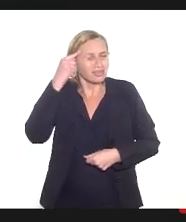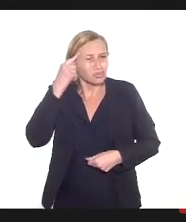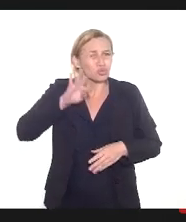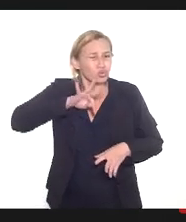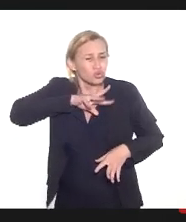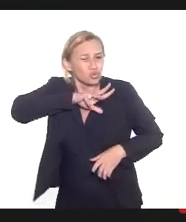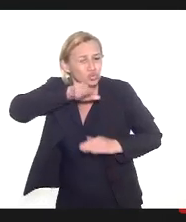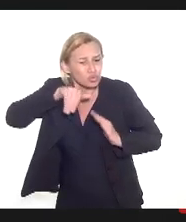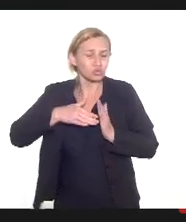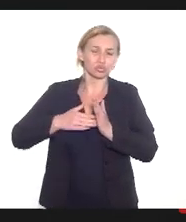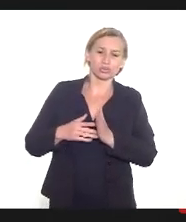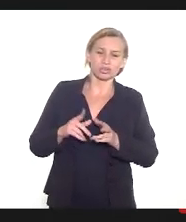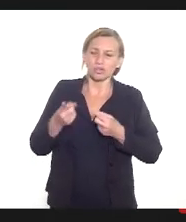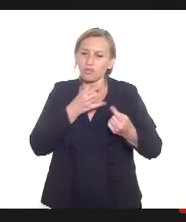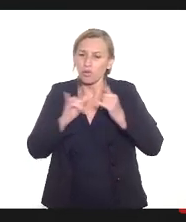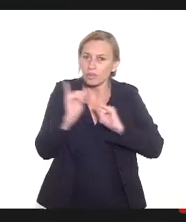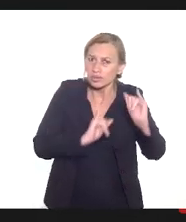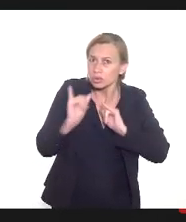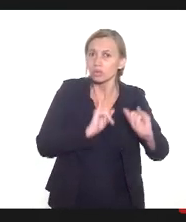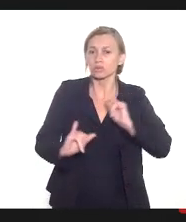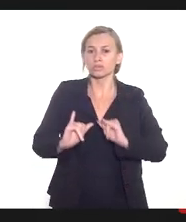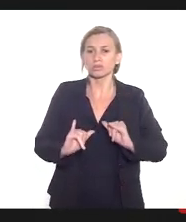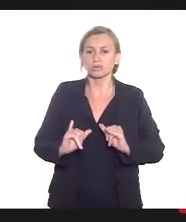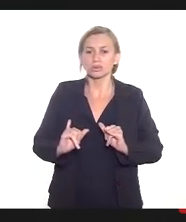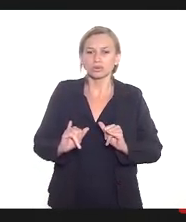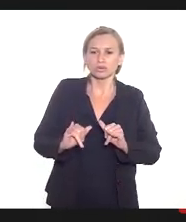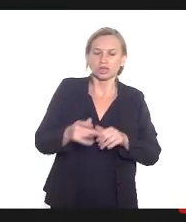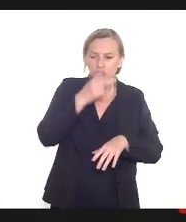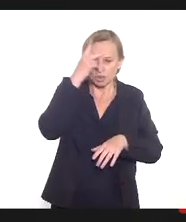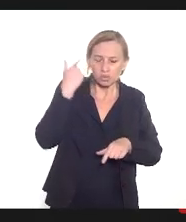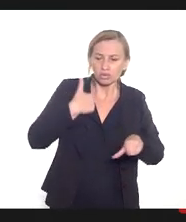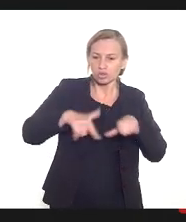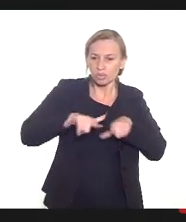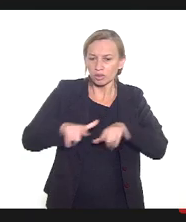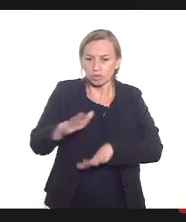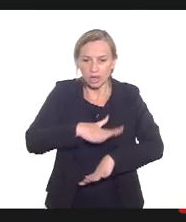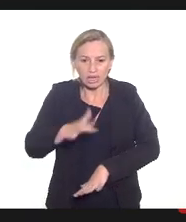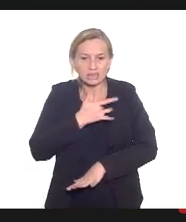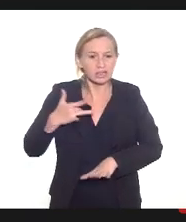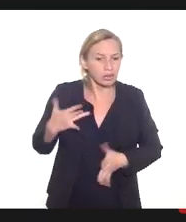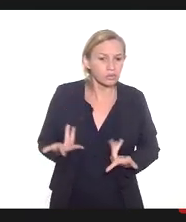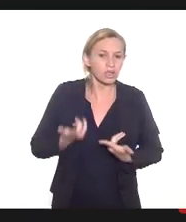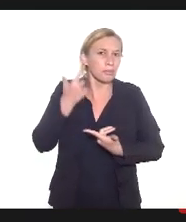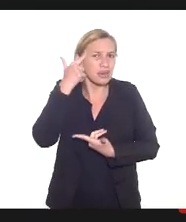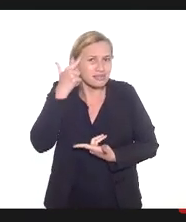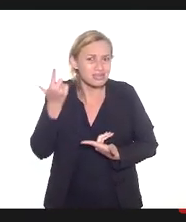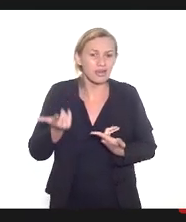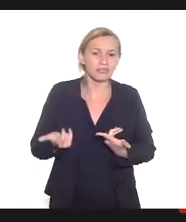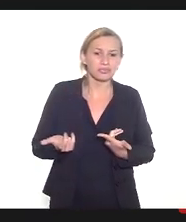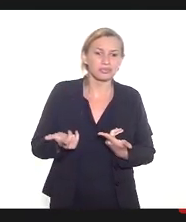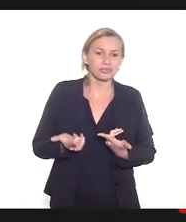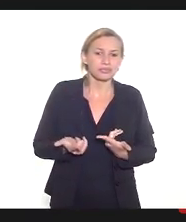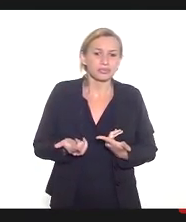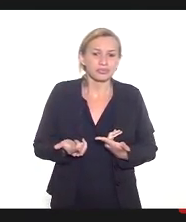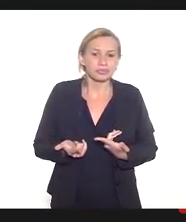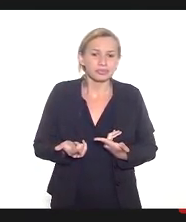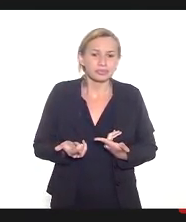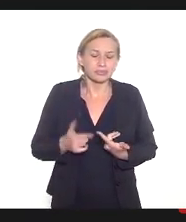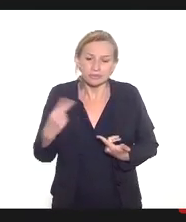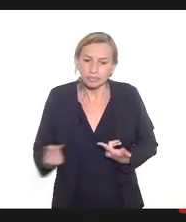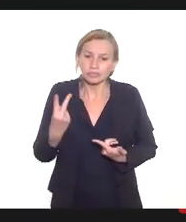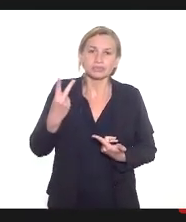tem que pensar mais informações em pensar nos trabalhadores de saúde tem que pensar em em